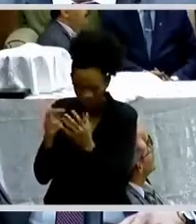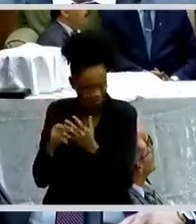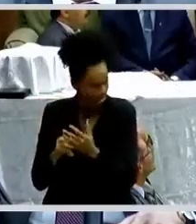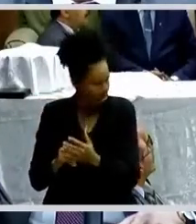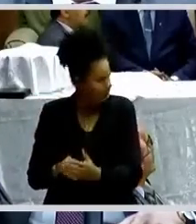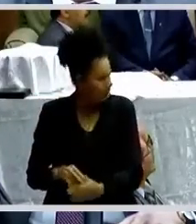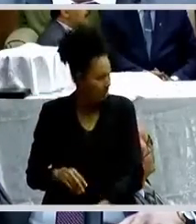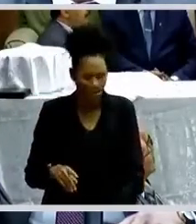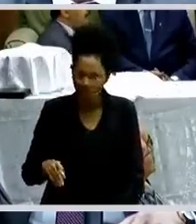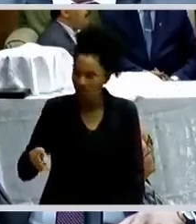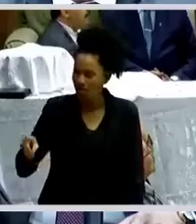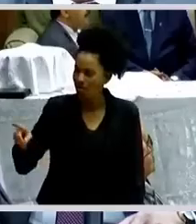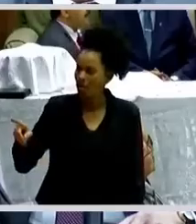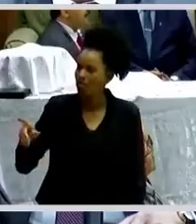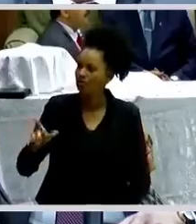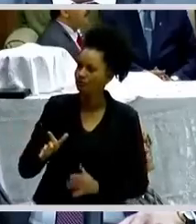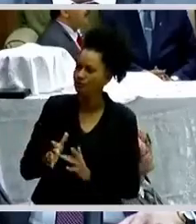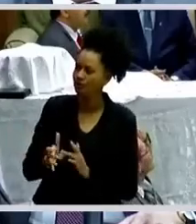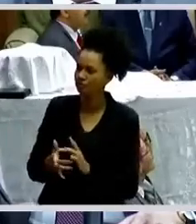disseram: